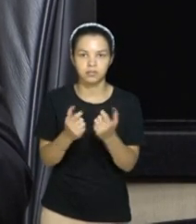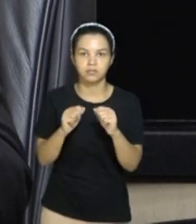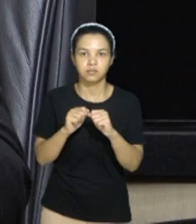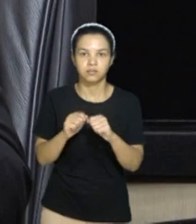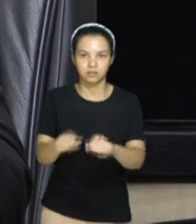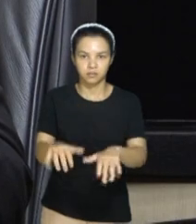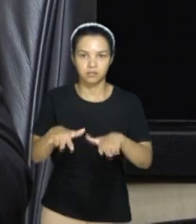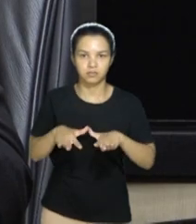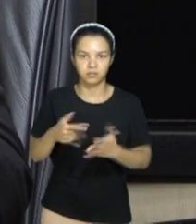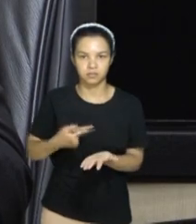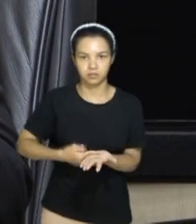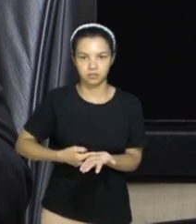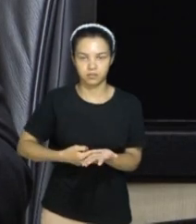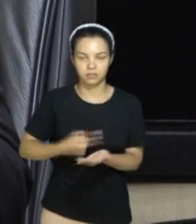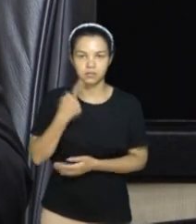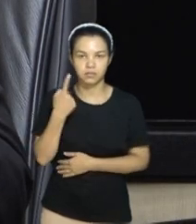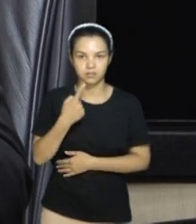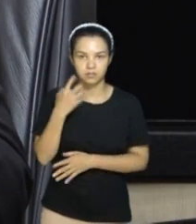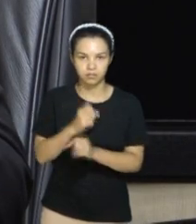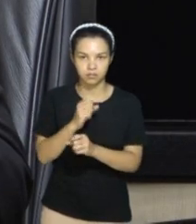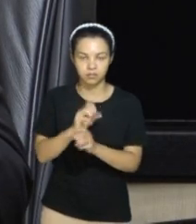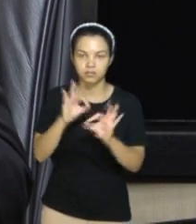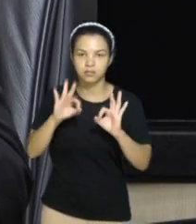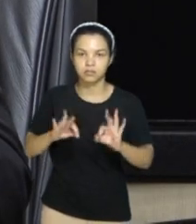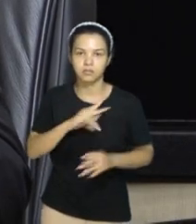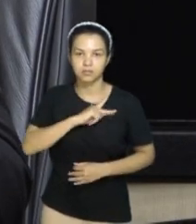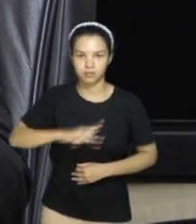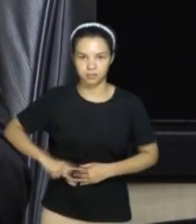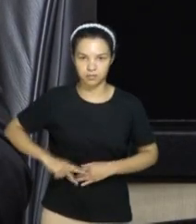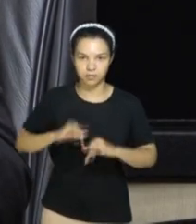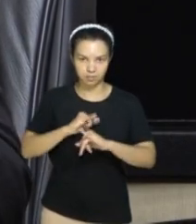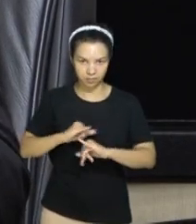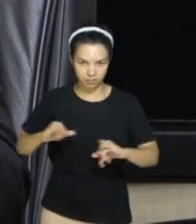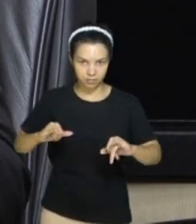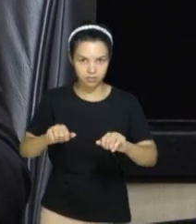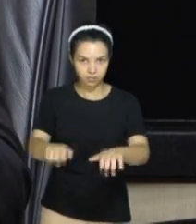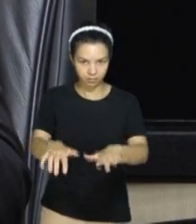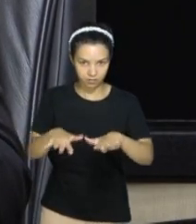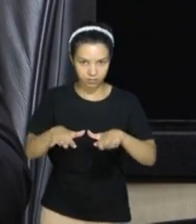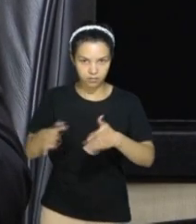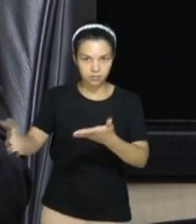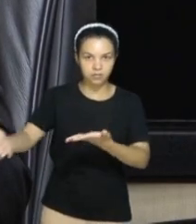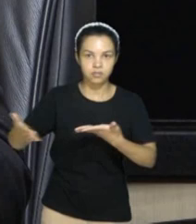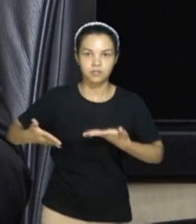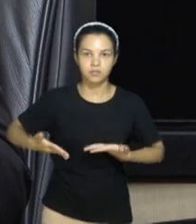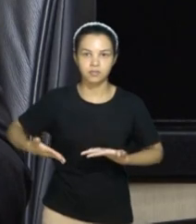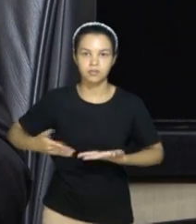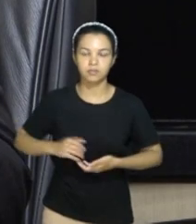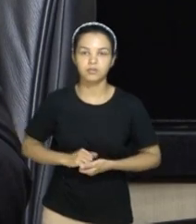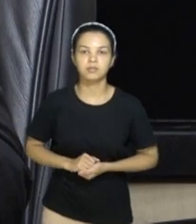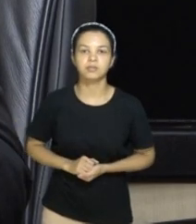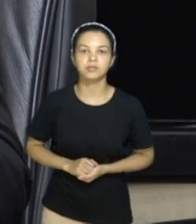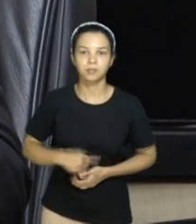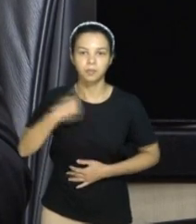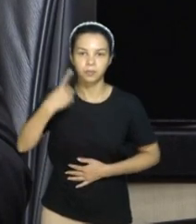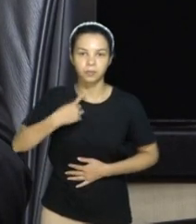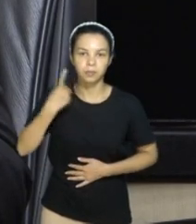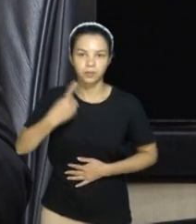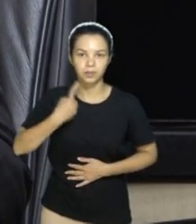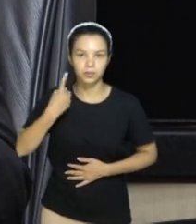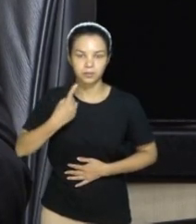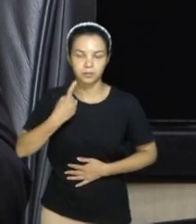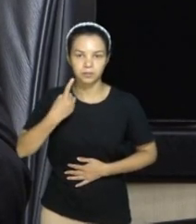ordinária havendo corum regimental senhor presidente declarou abertos dos trabalhos e convidou o senhor Deputado